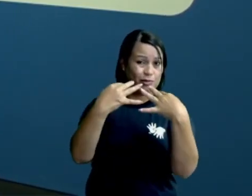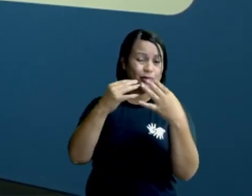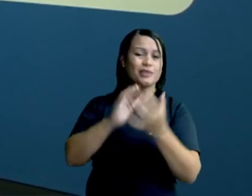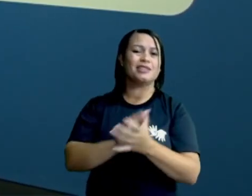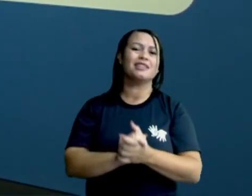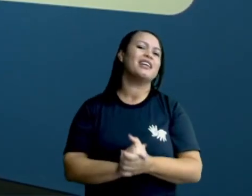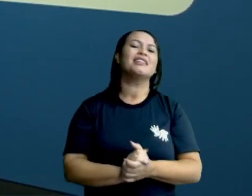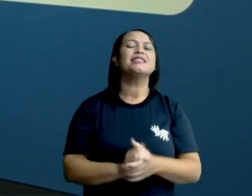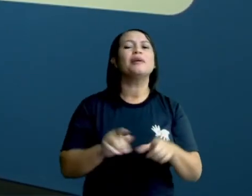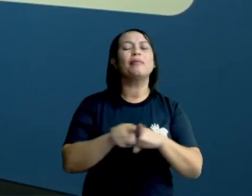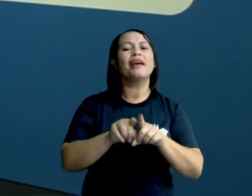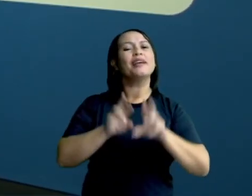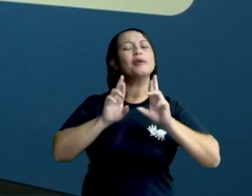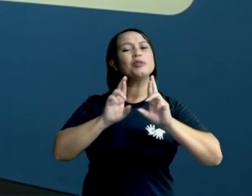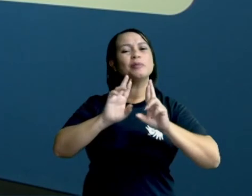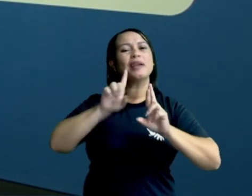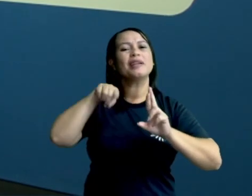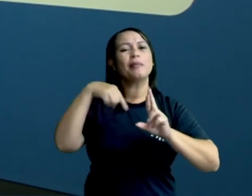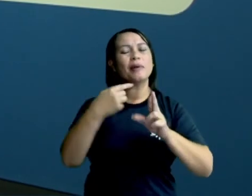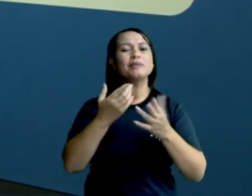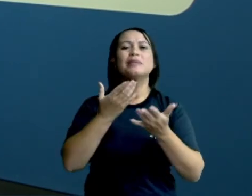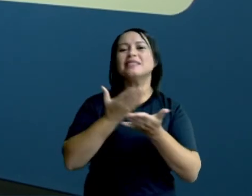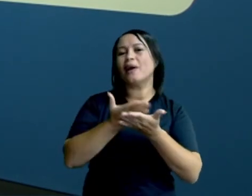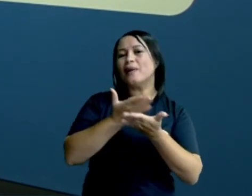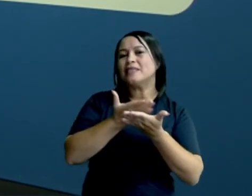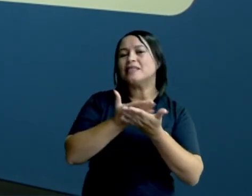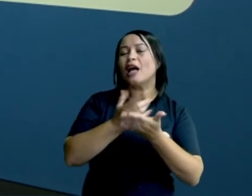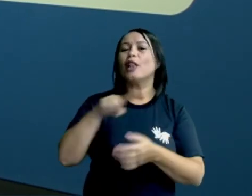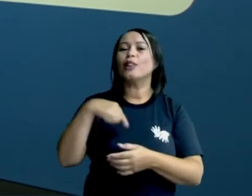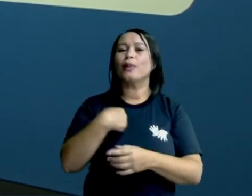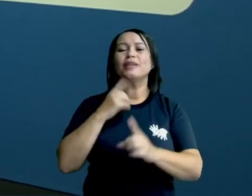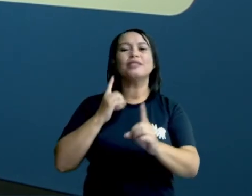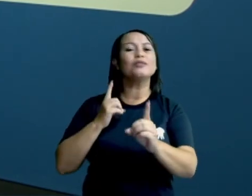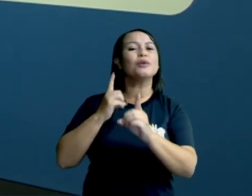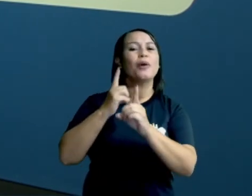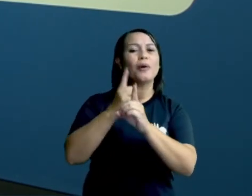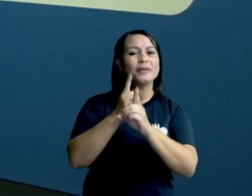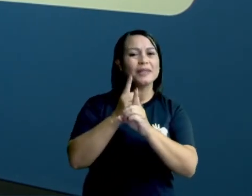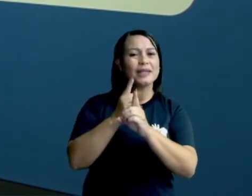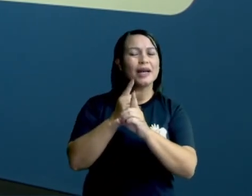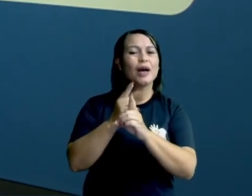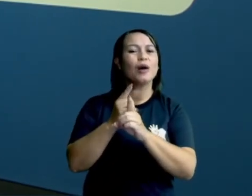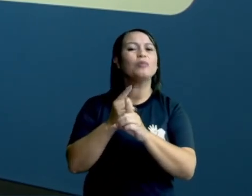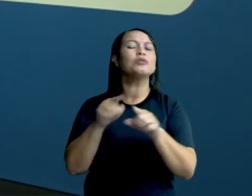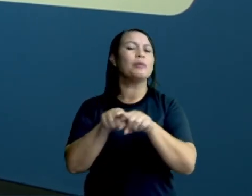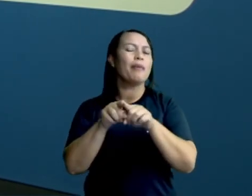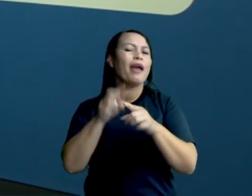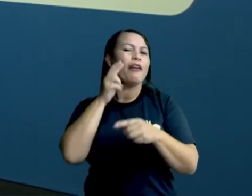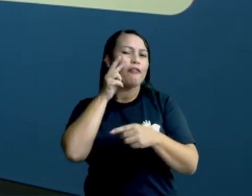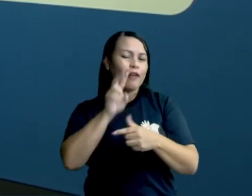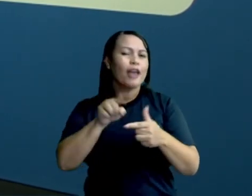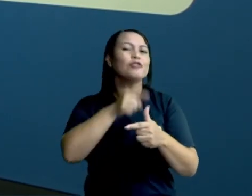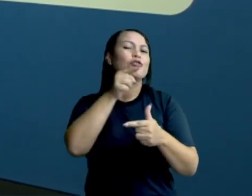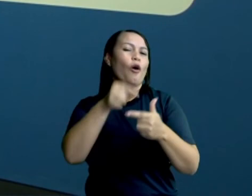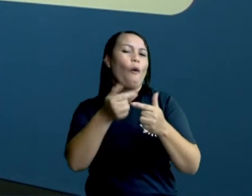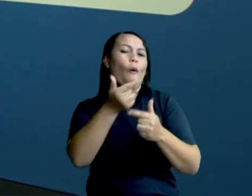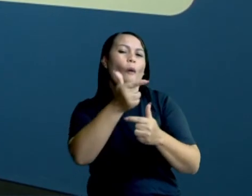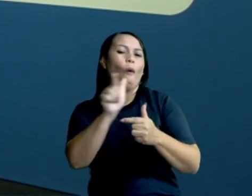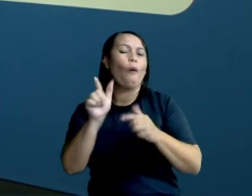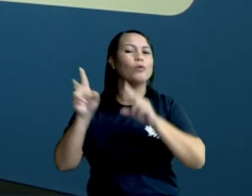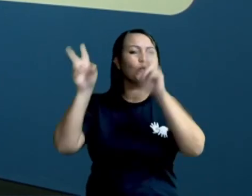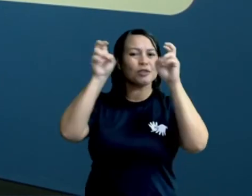vocês e espero que nas próximas aulas a gente se encontre e veja um pouco mais sobre outros assuntos